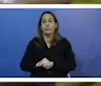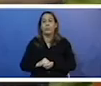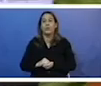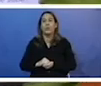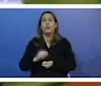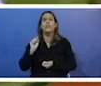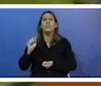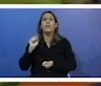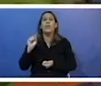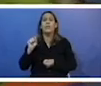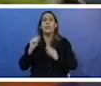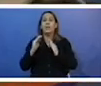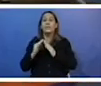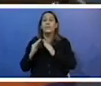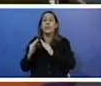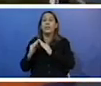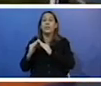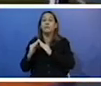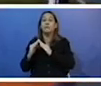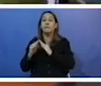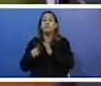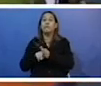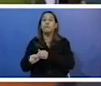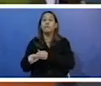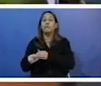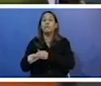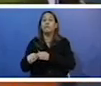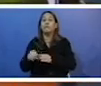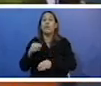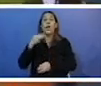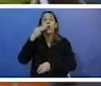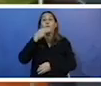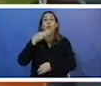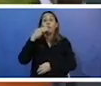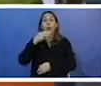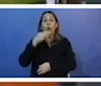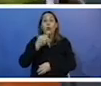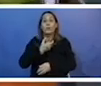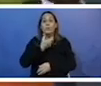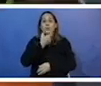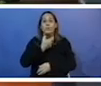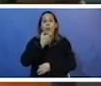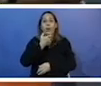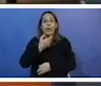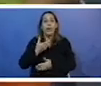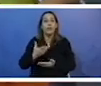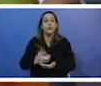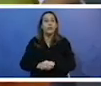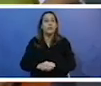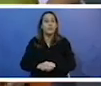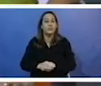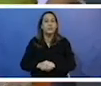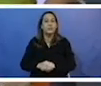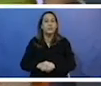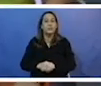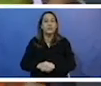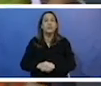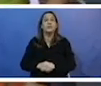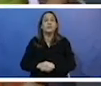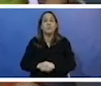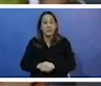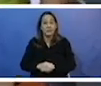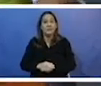De quem é aquela casinha? Apesar de ser feita de doces, toda bonitinha, enfeitadinha, é a casinha